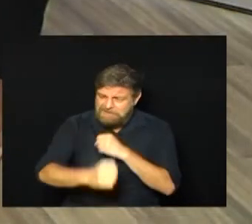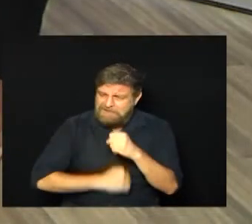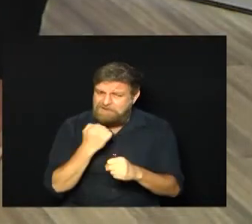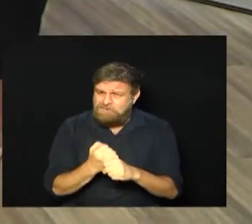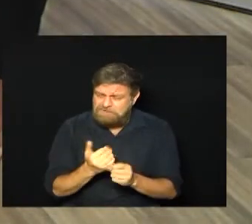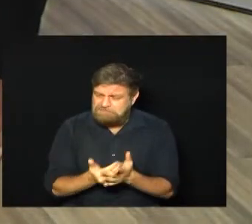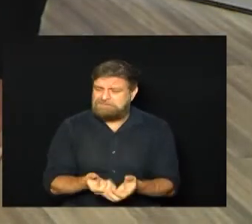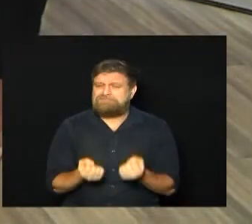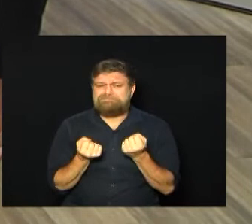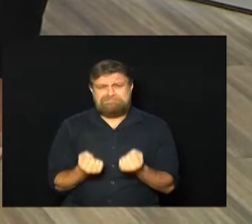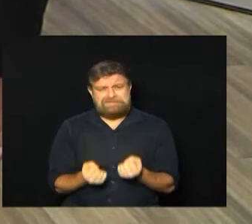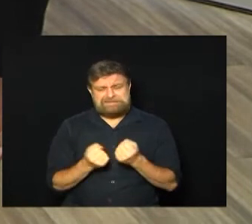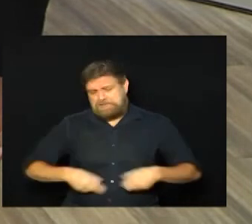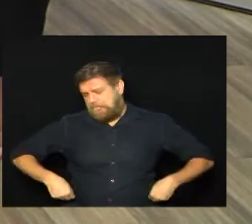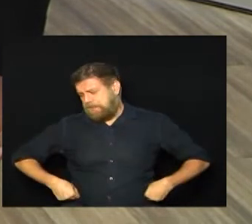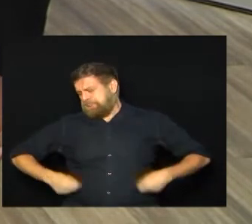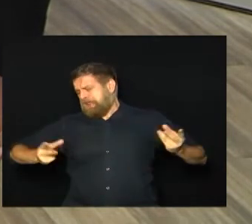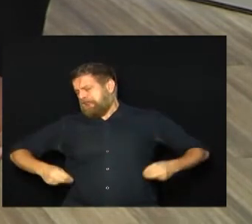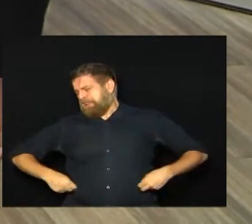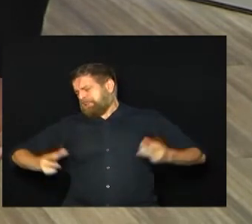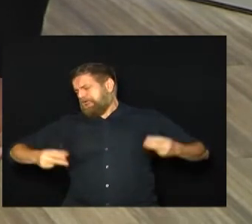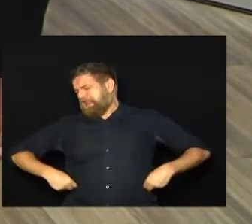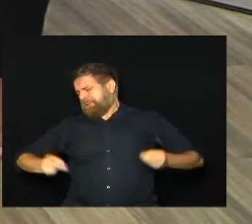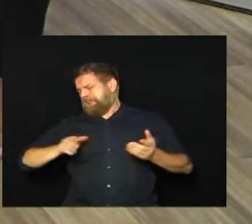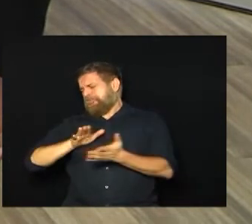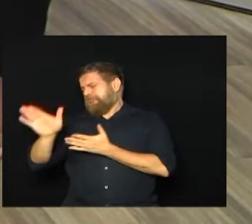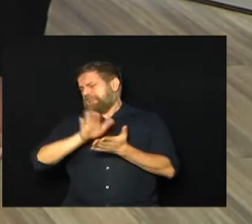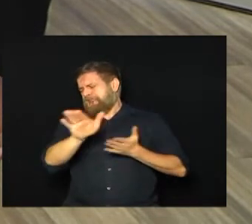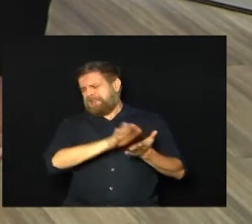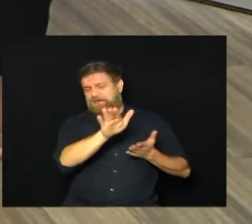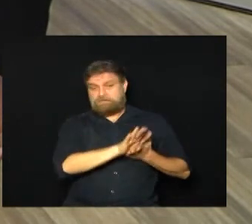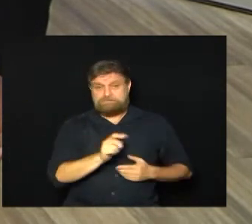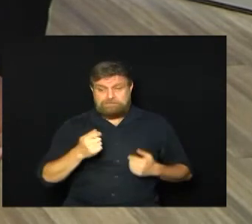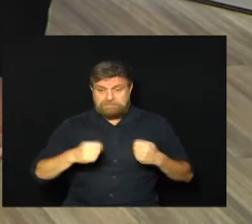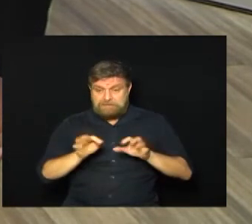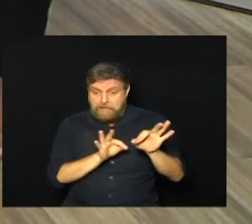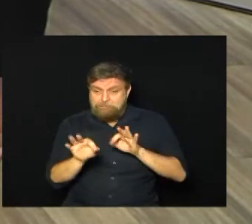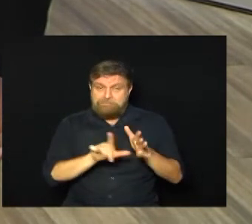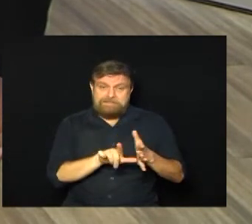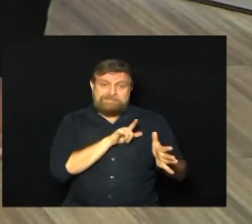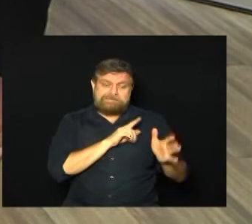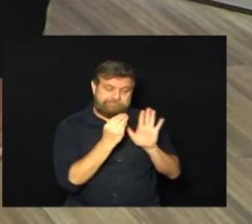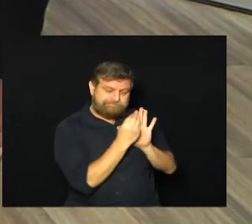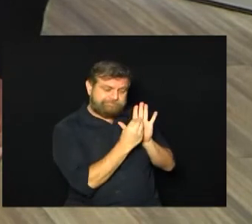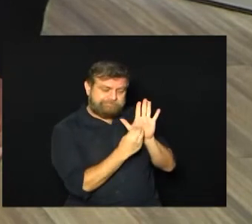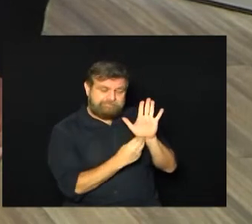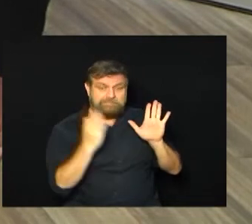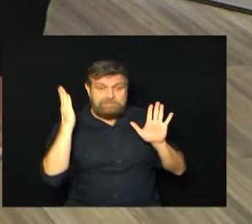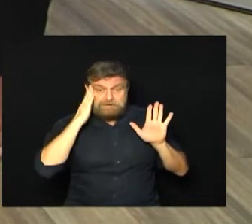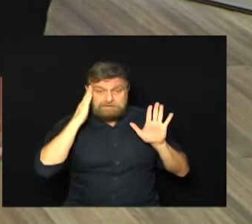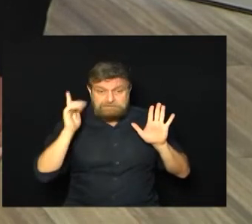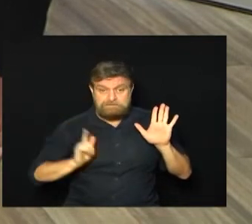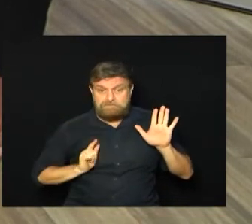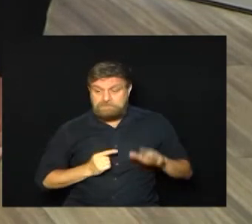para o nosso bolso, né? Sem sombra de dúvidas, por isso que é importante o planejamento aí do orçamento para você colocar